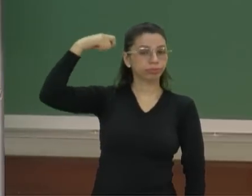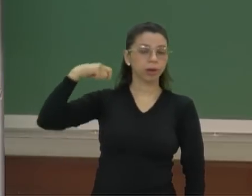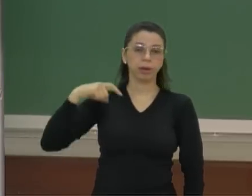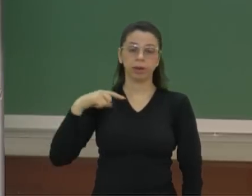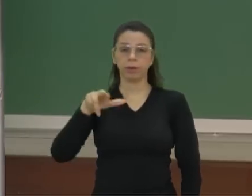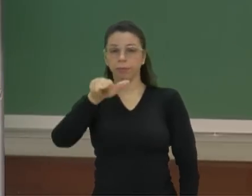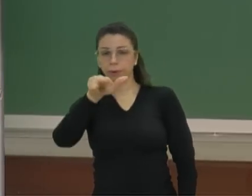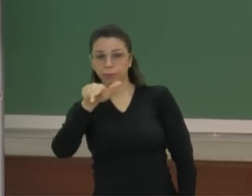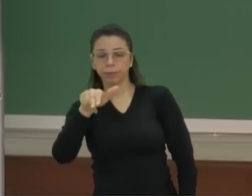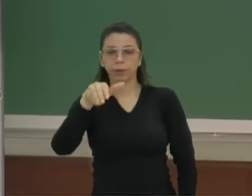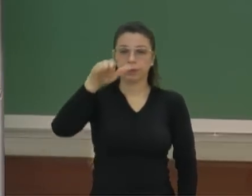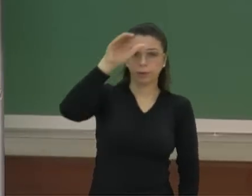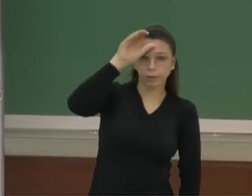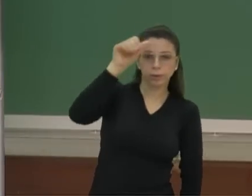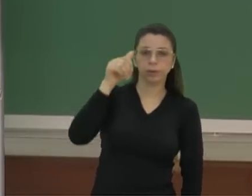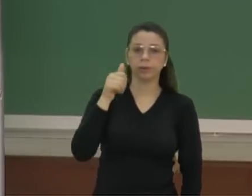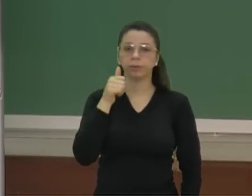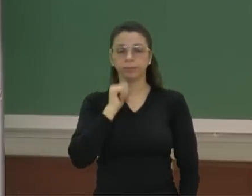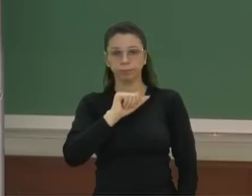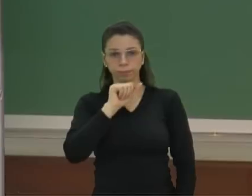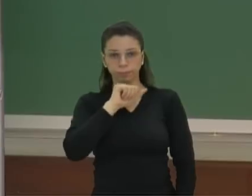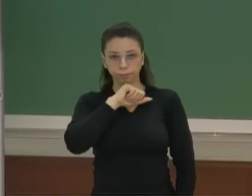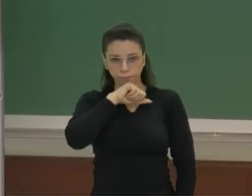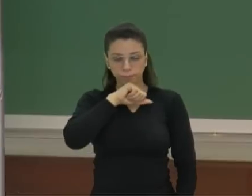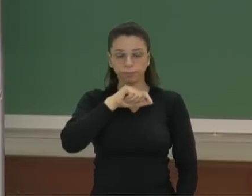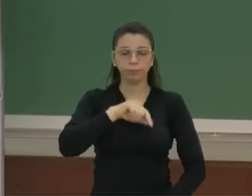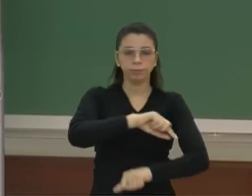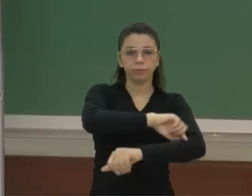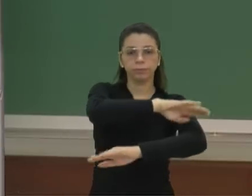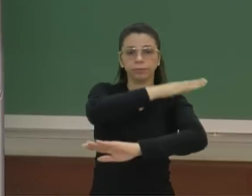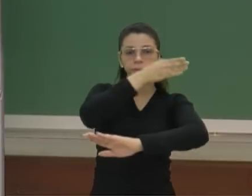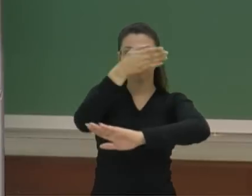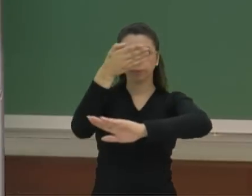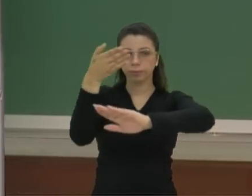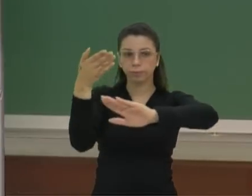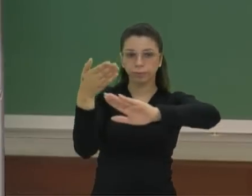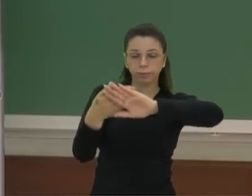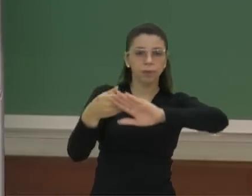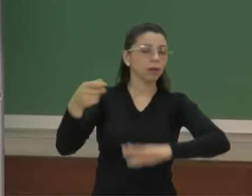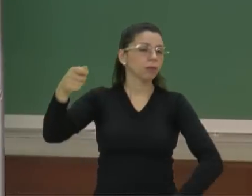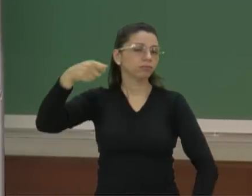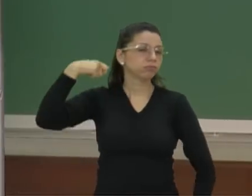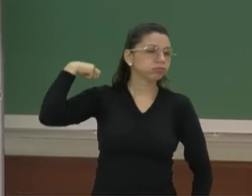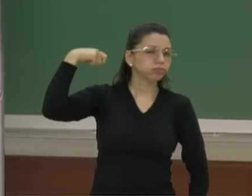mãe, uma tia que trabalha no salão e fica o dia inteiro com aquele secador